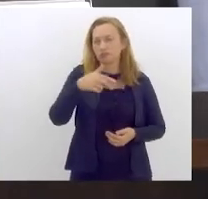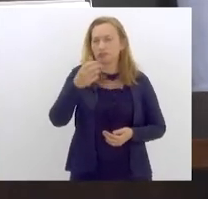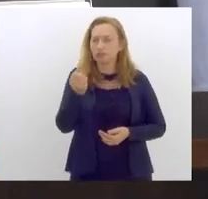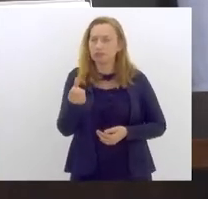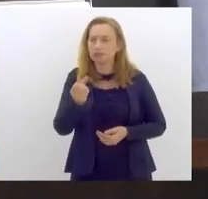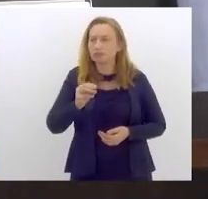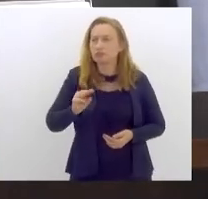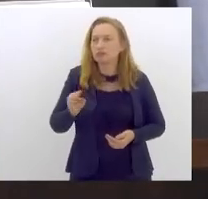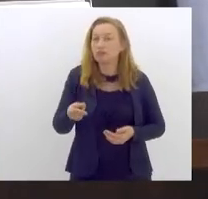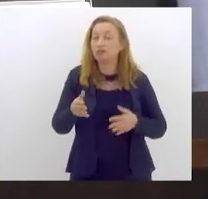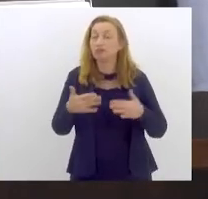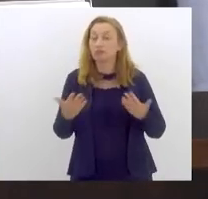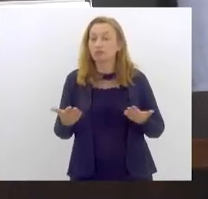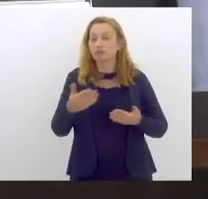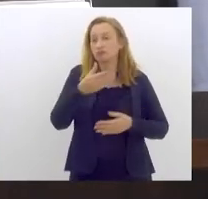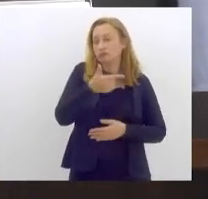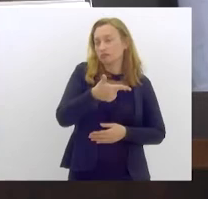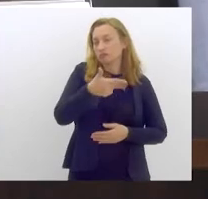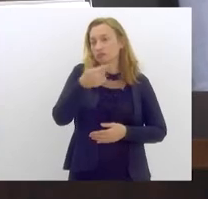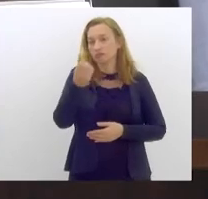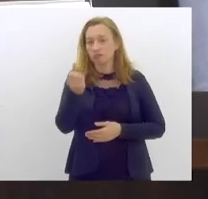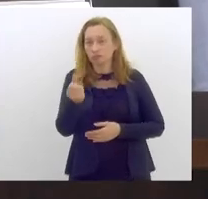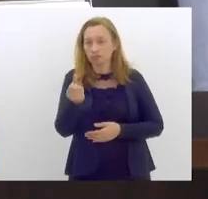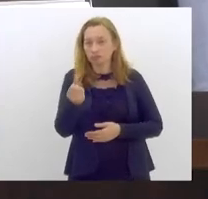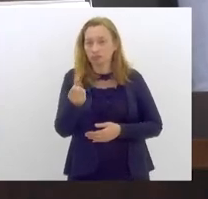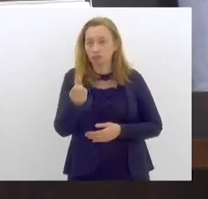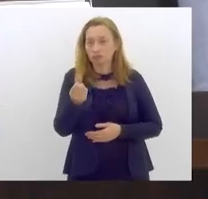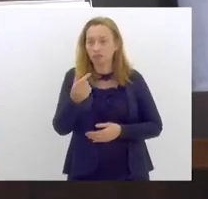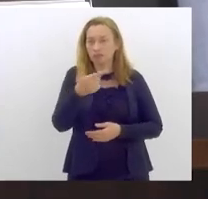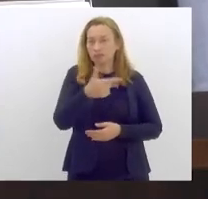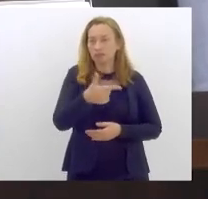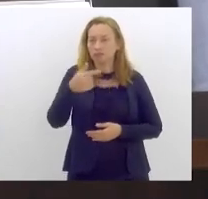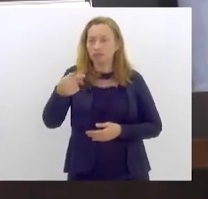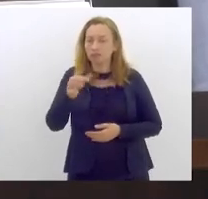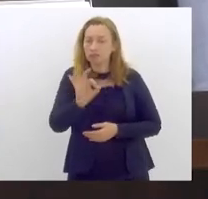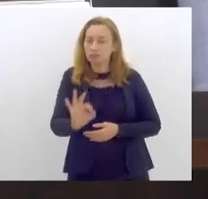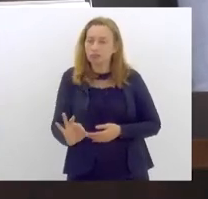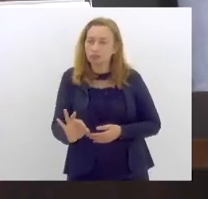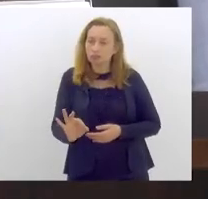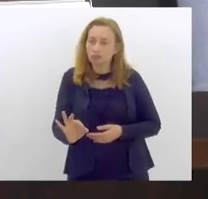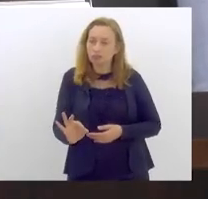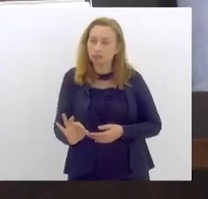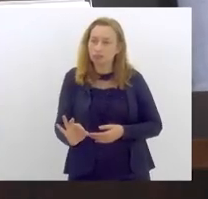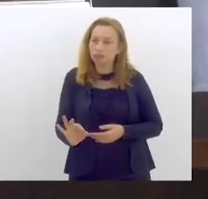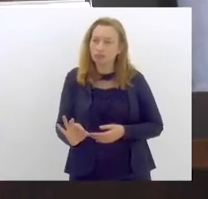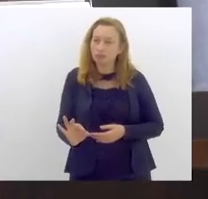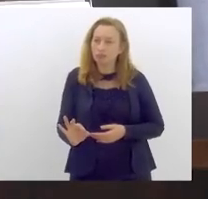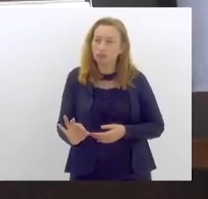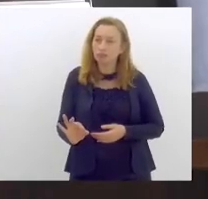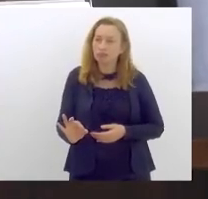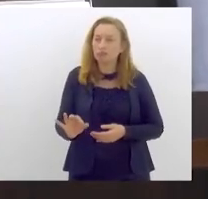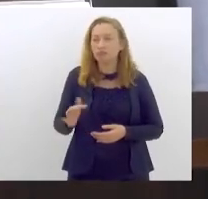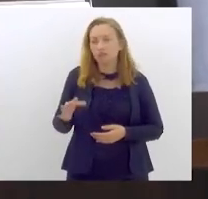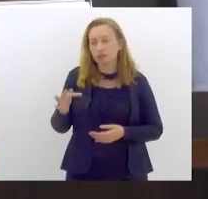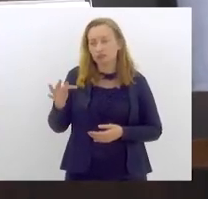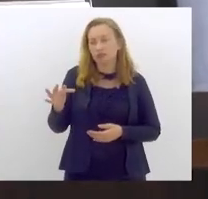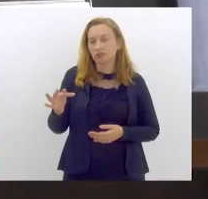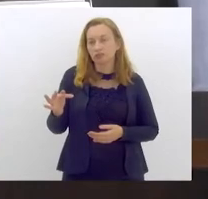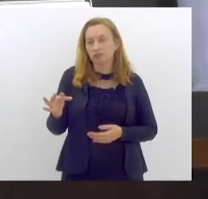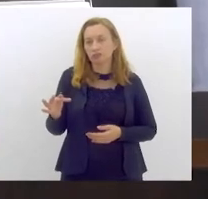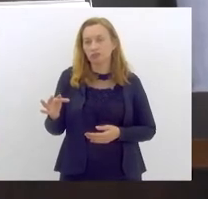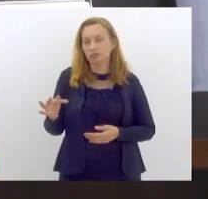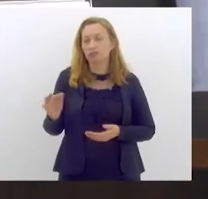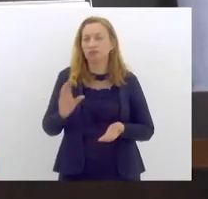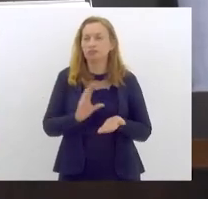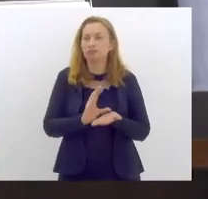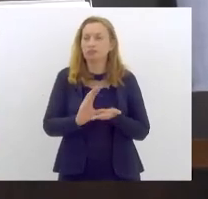milhões ou seja 26 27 por cento daquilo que se previa para adotação